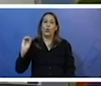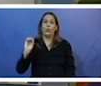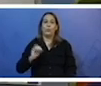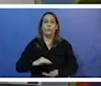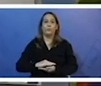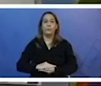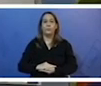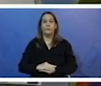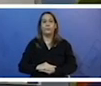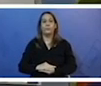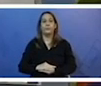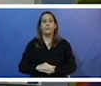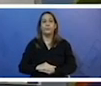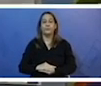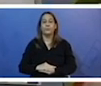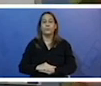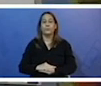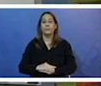NHO.